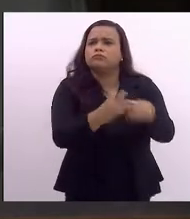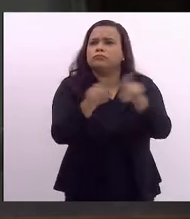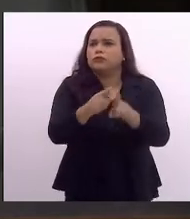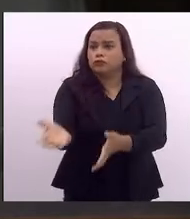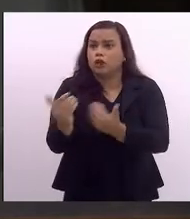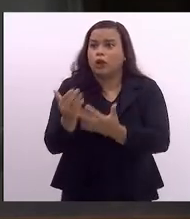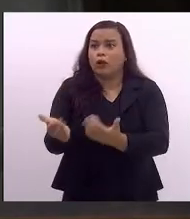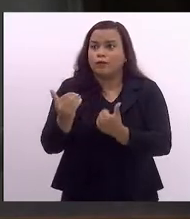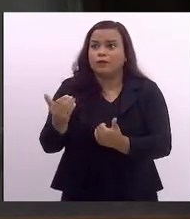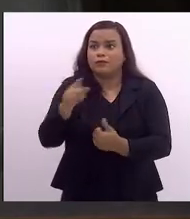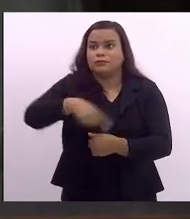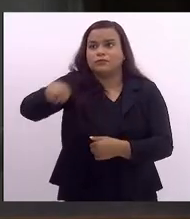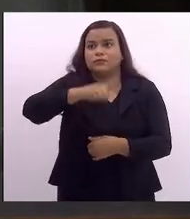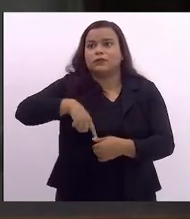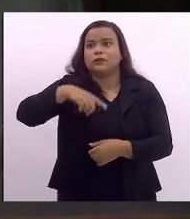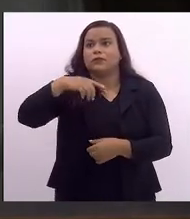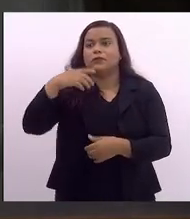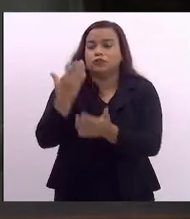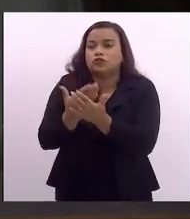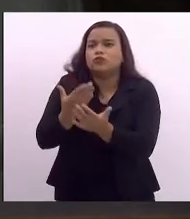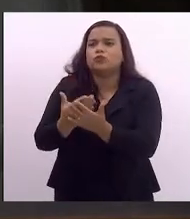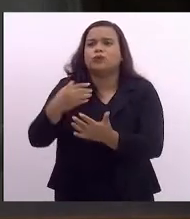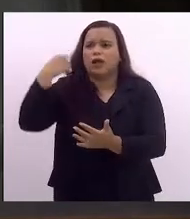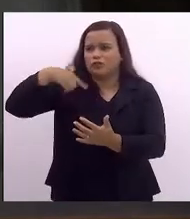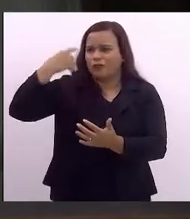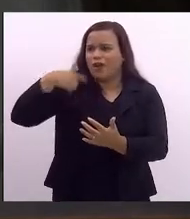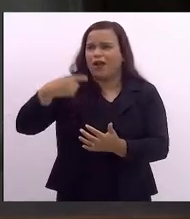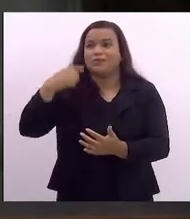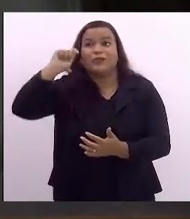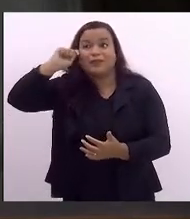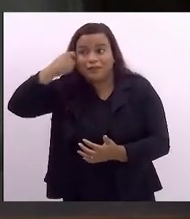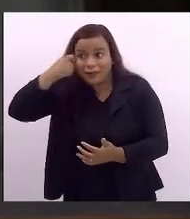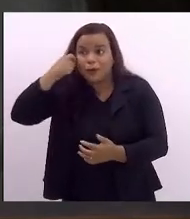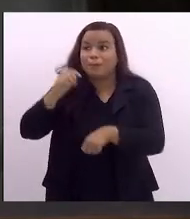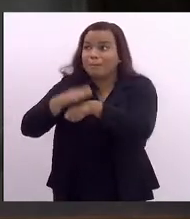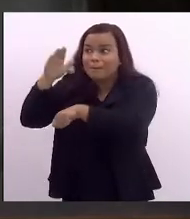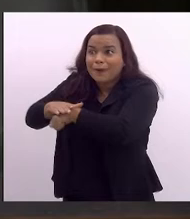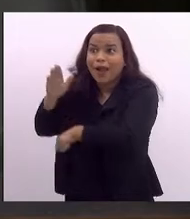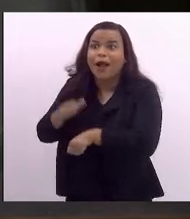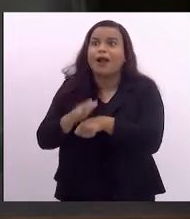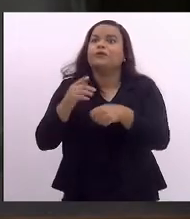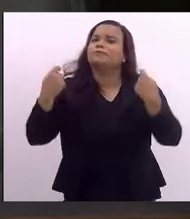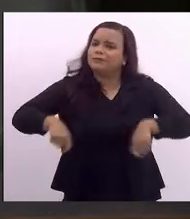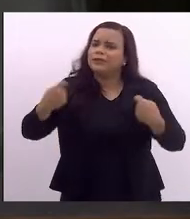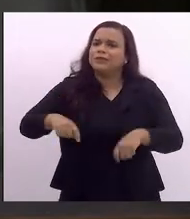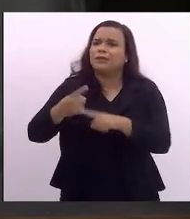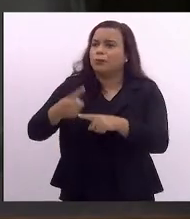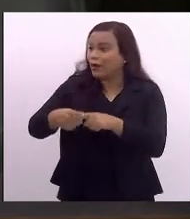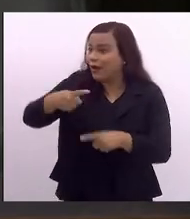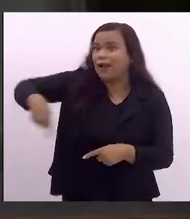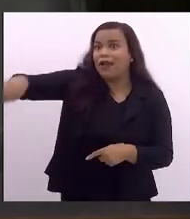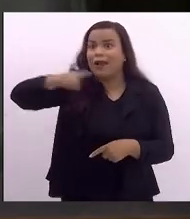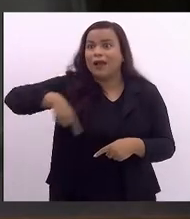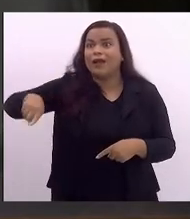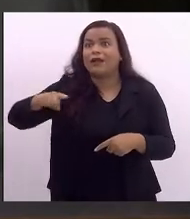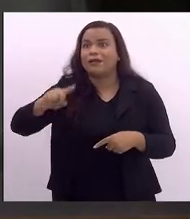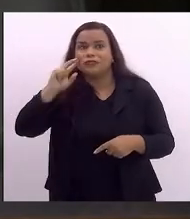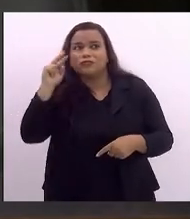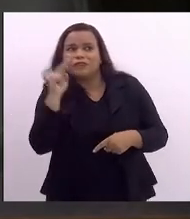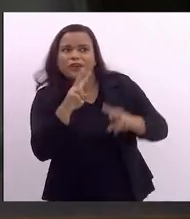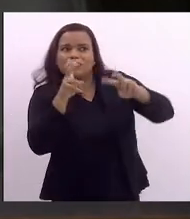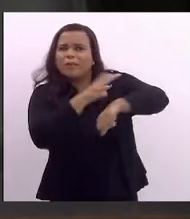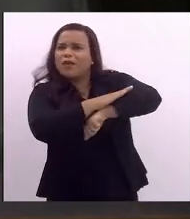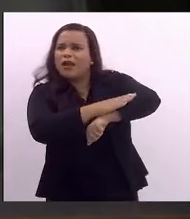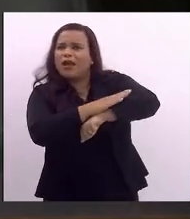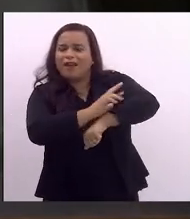jovens estudantes de direito negros, que a gente tenha mais advogados criminalistas negros, porque é uma atuação totalmente racializada. O Joel criou uma